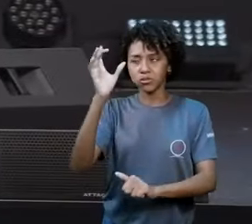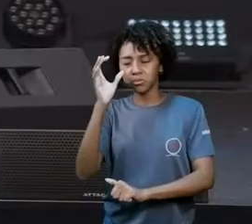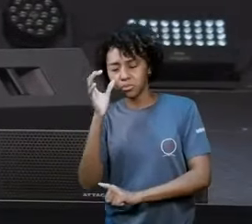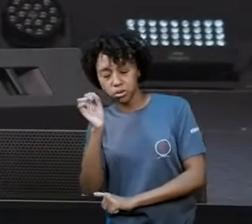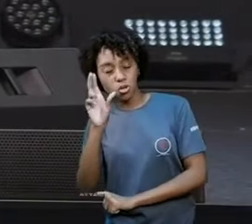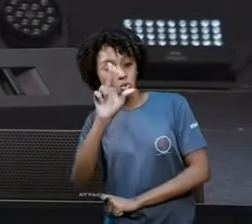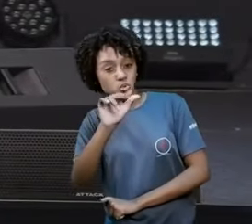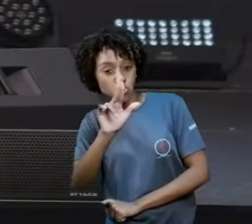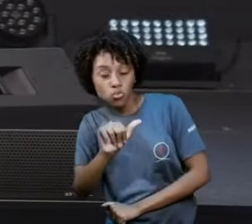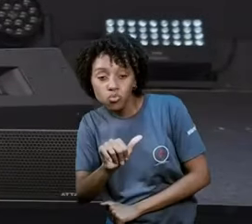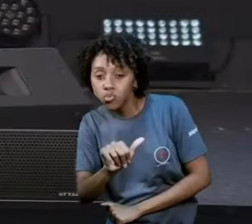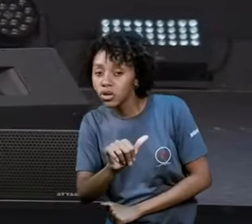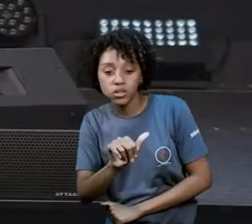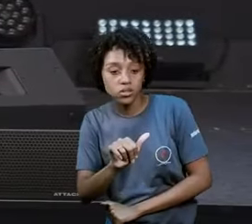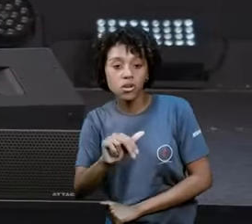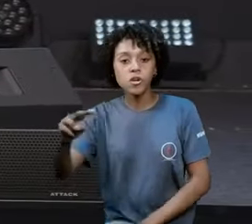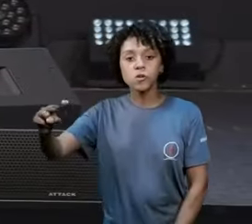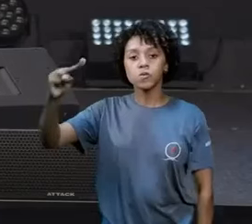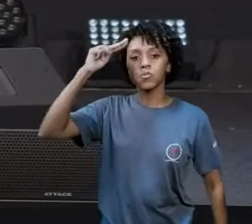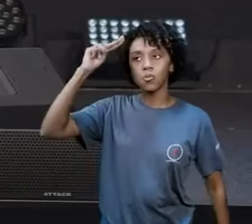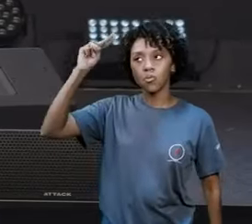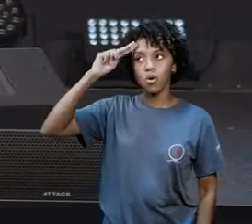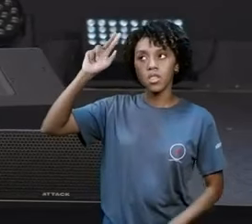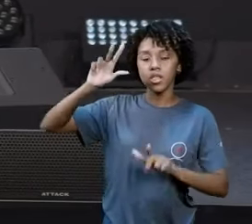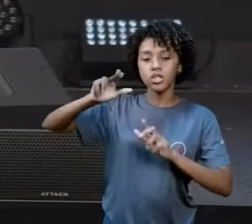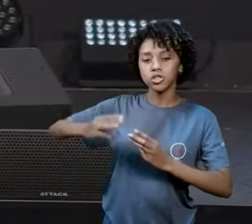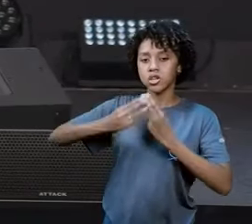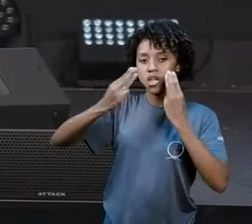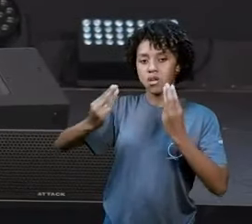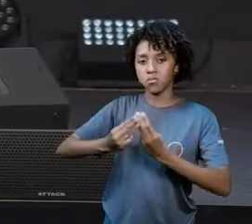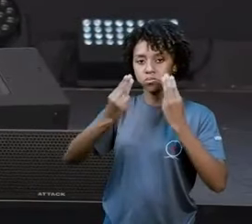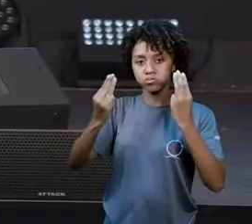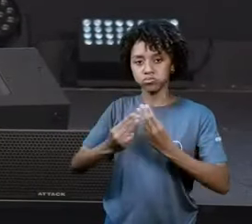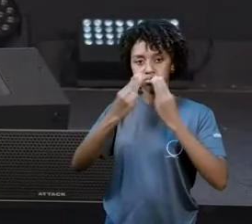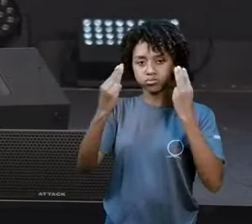nem dormirá o guarda de